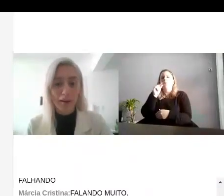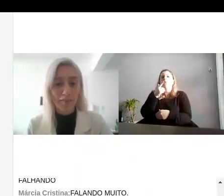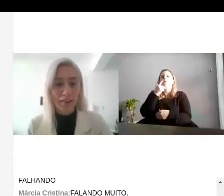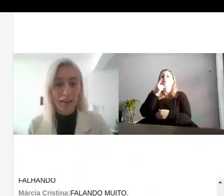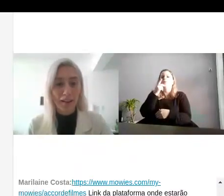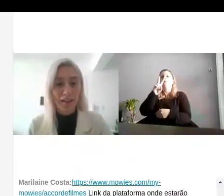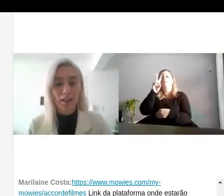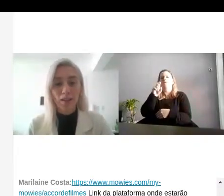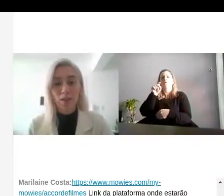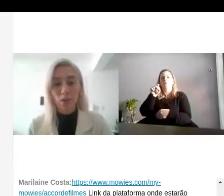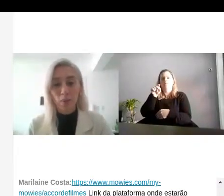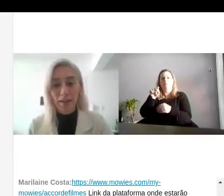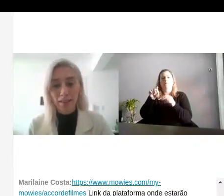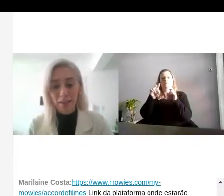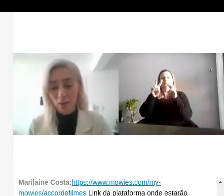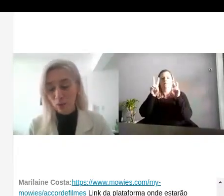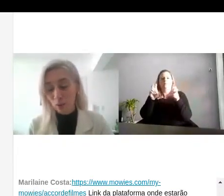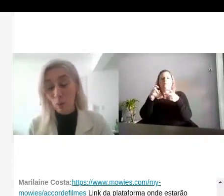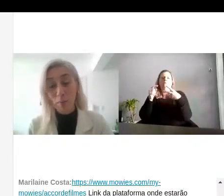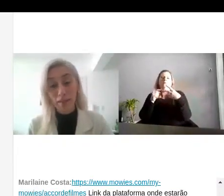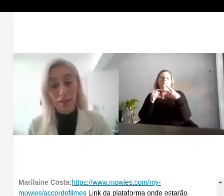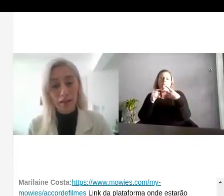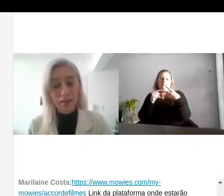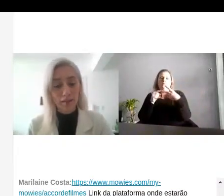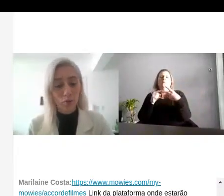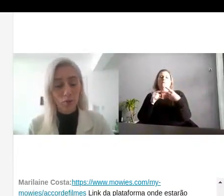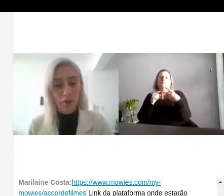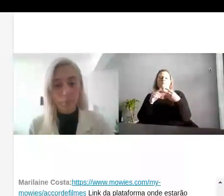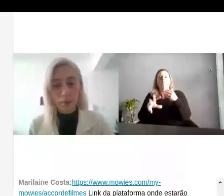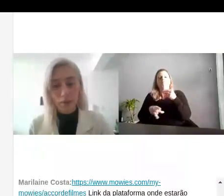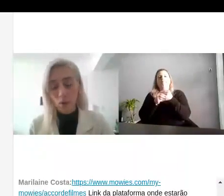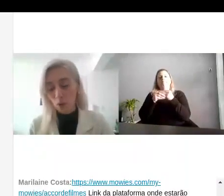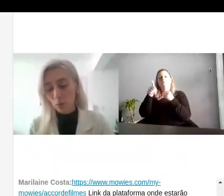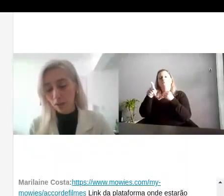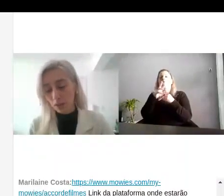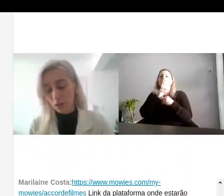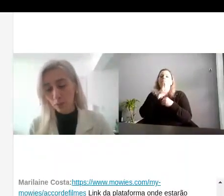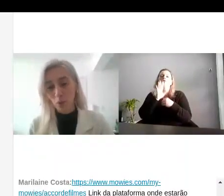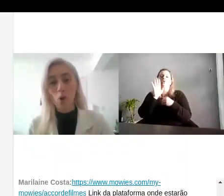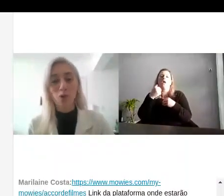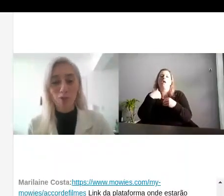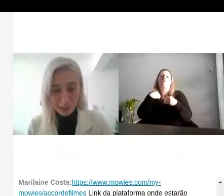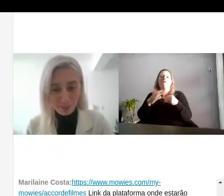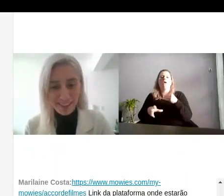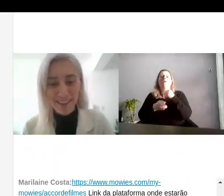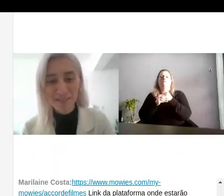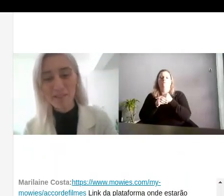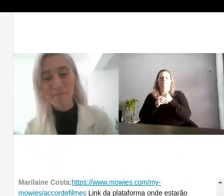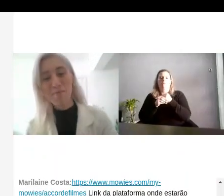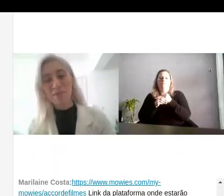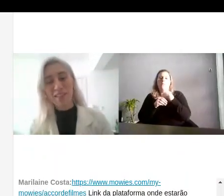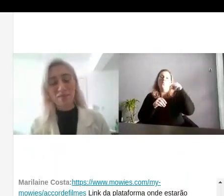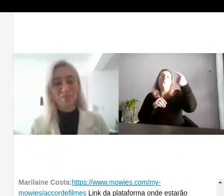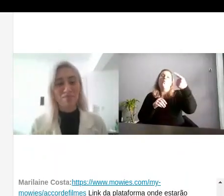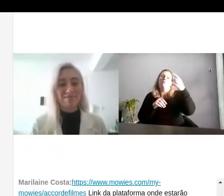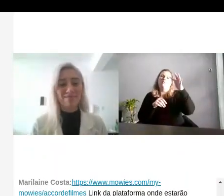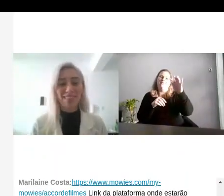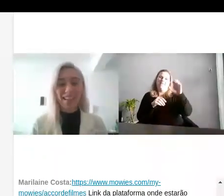para falar sobre a questão, complementar a questão que o Felipe colocou para a gente. O outro Felipe, né? O Felipe